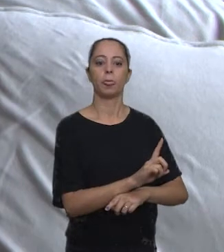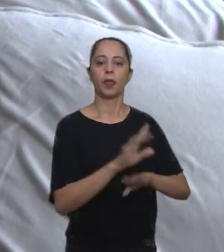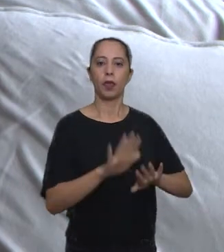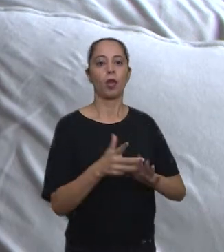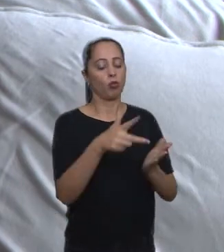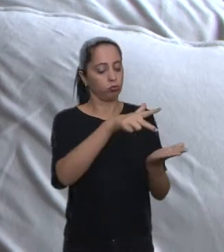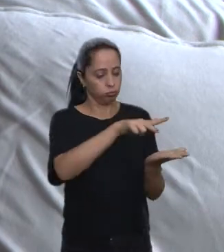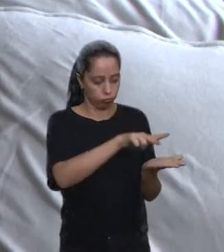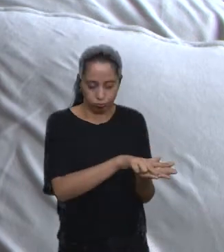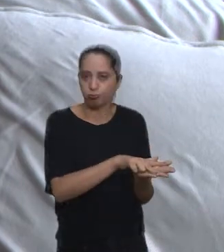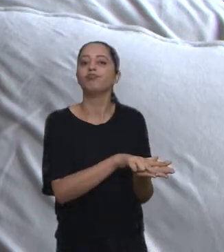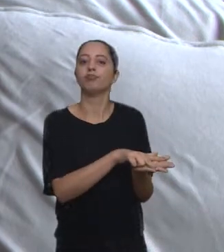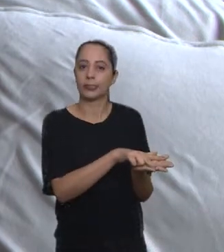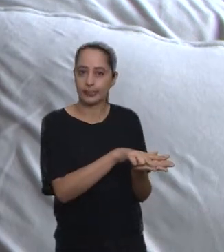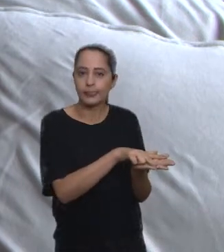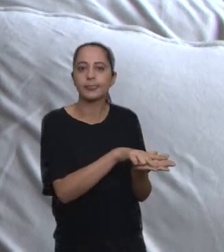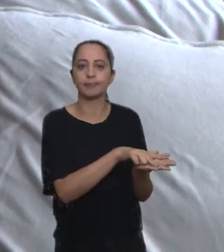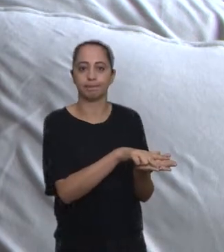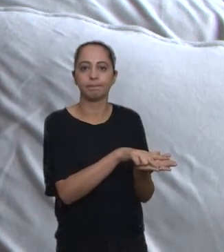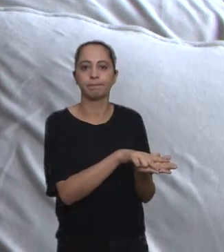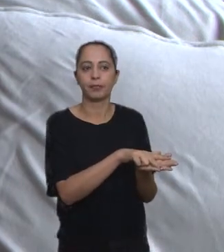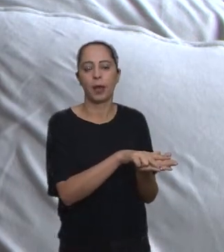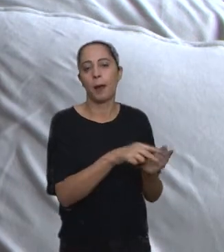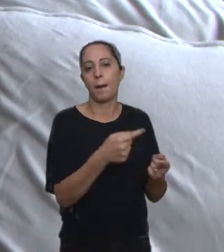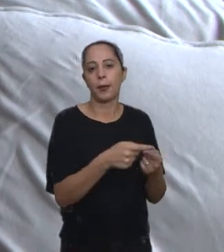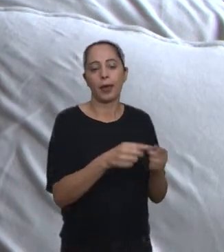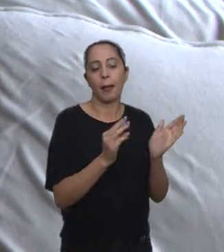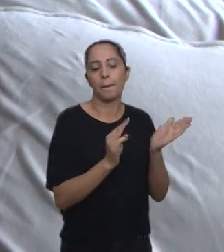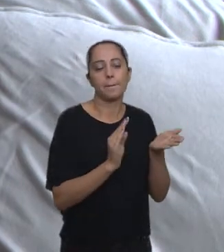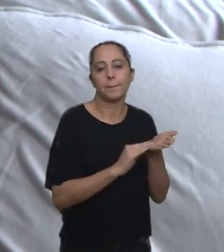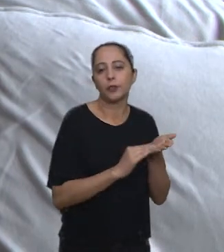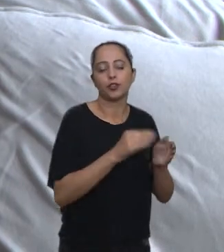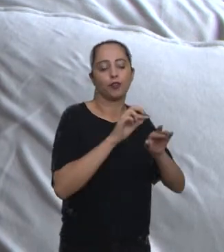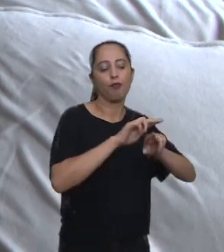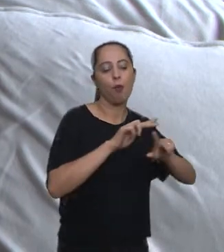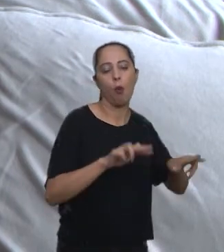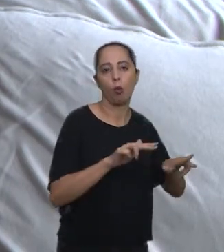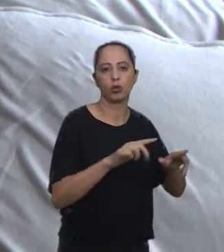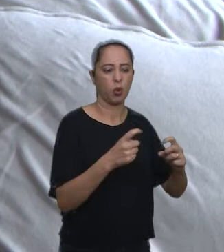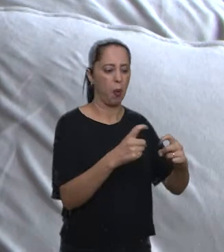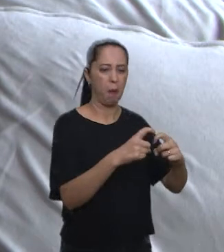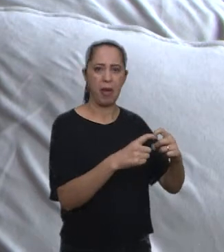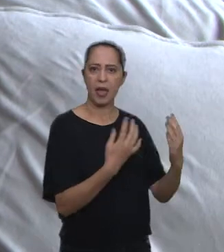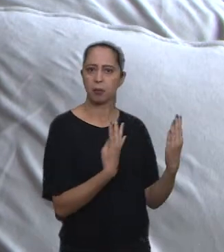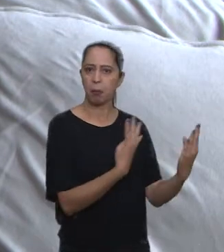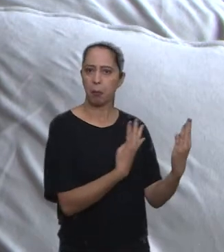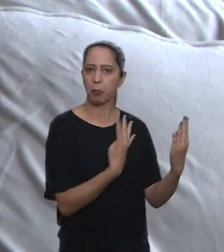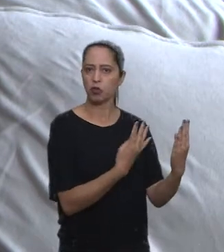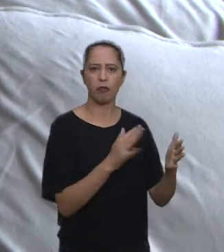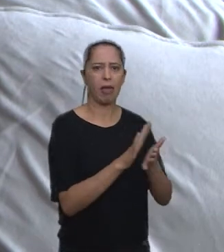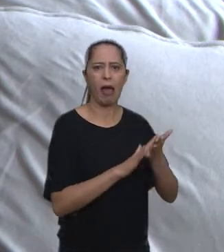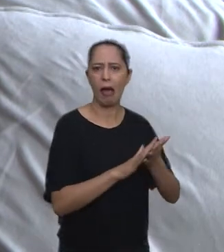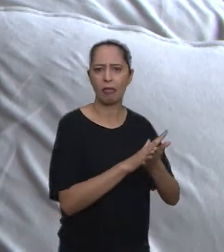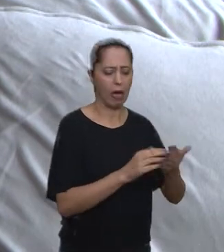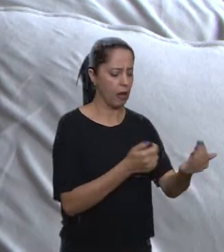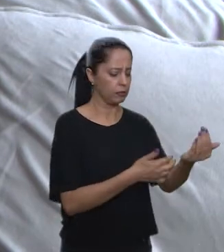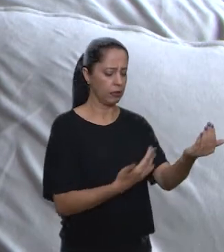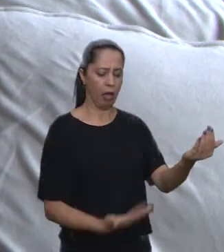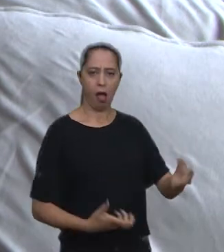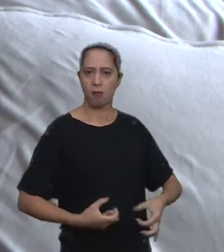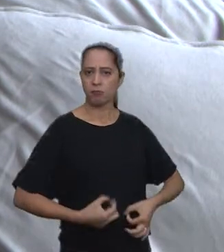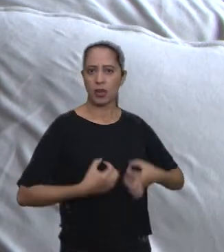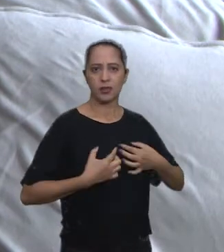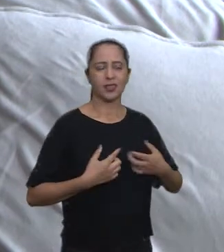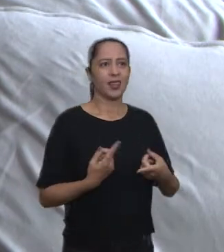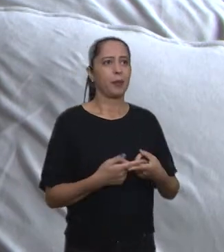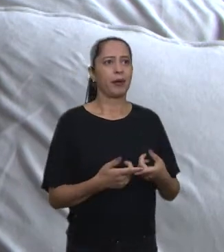acabei internando por outros motivos. Ninguém suspeitava de início que seria leucemia.